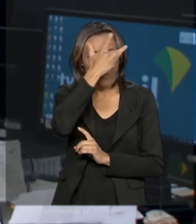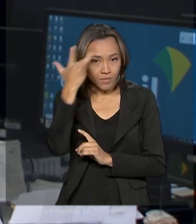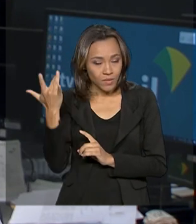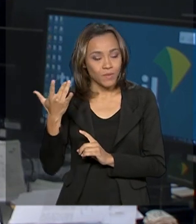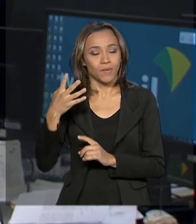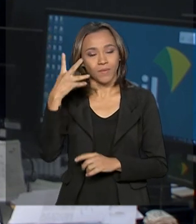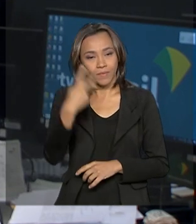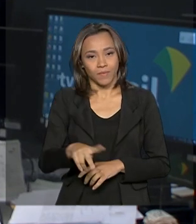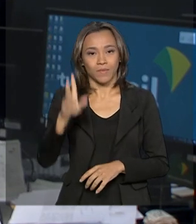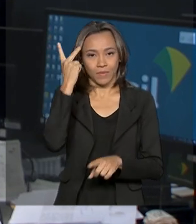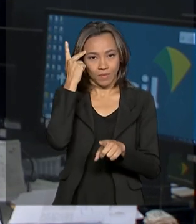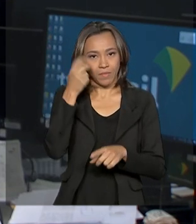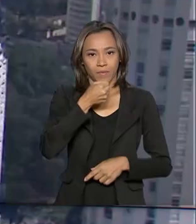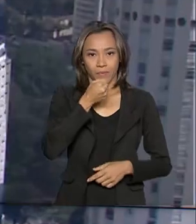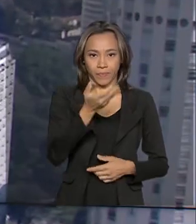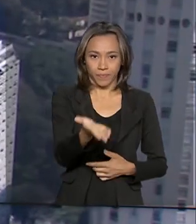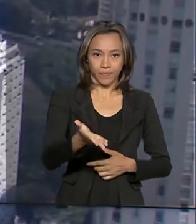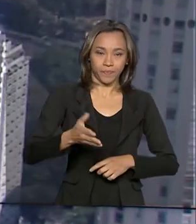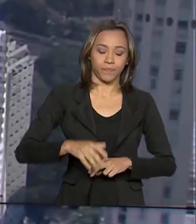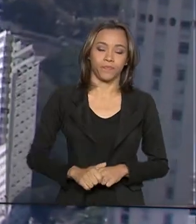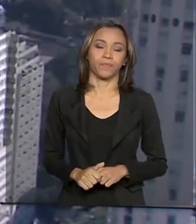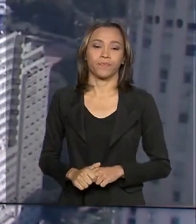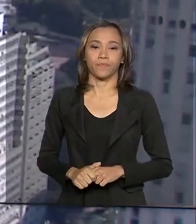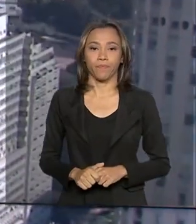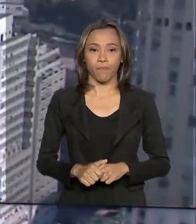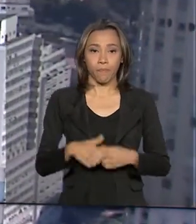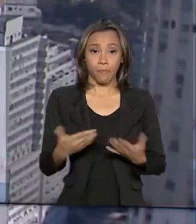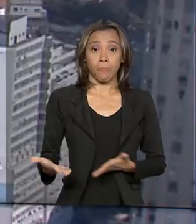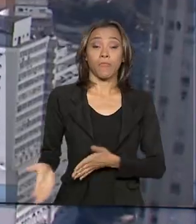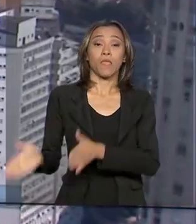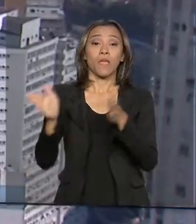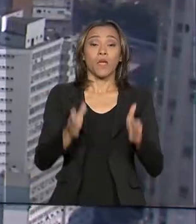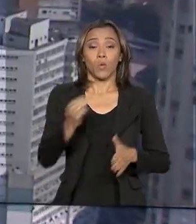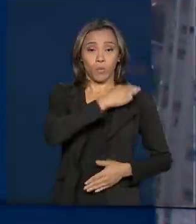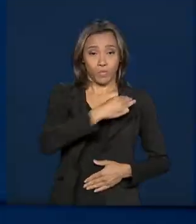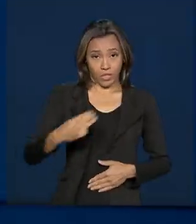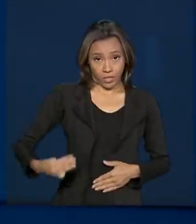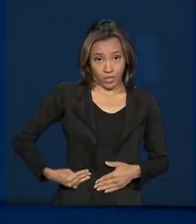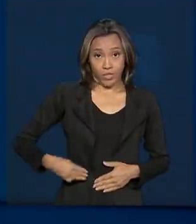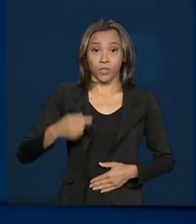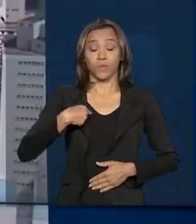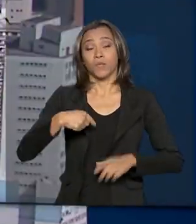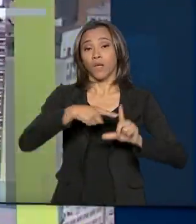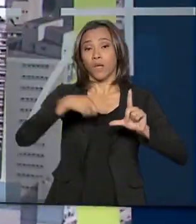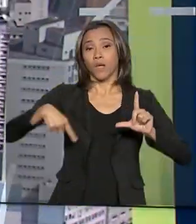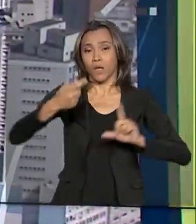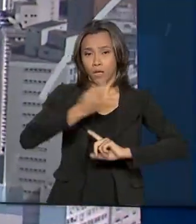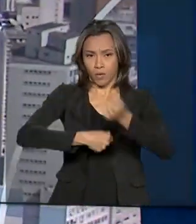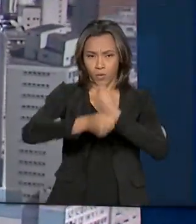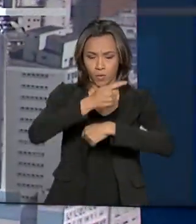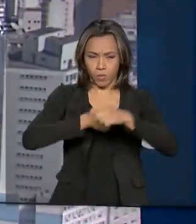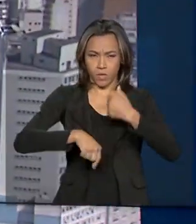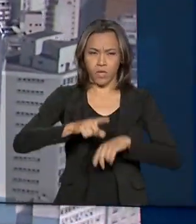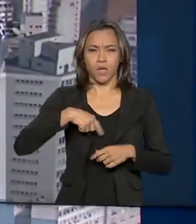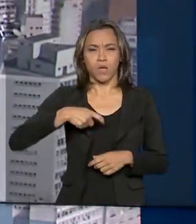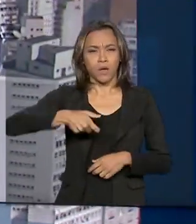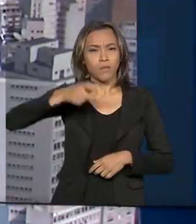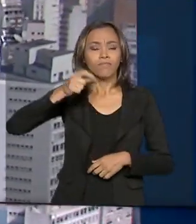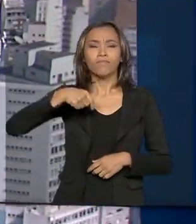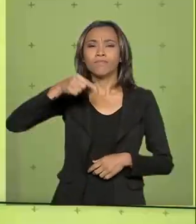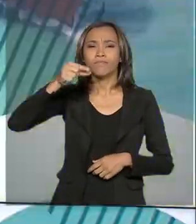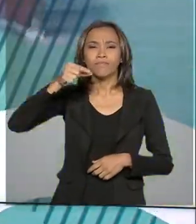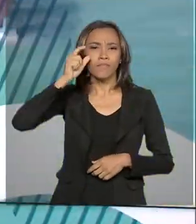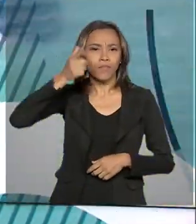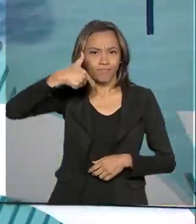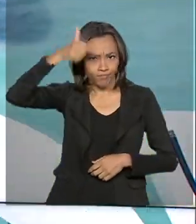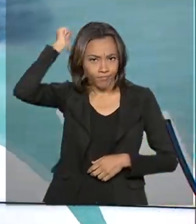Saldi, para o governo agora. O ministro da Economia, Paulo Guedes, vai representar o Brasil no Fórum Econômico